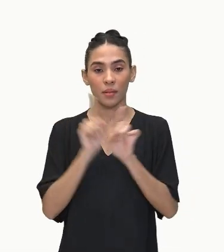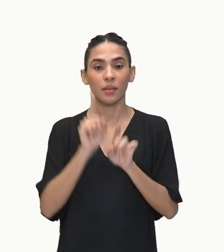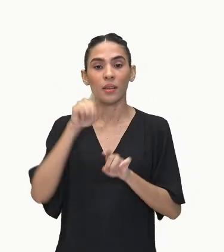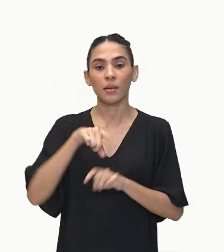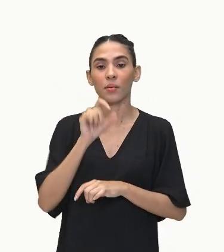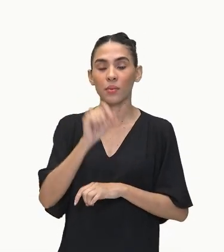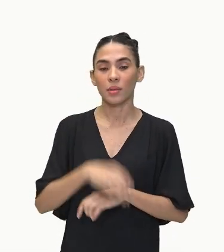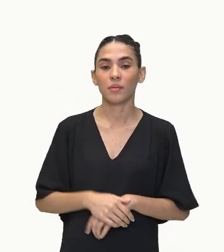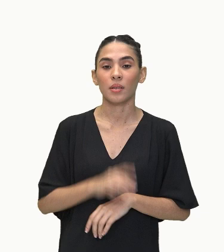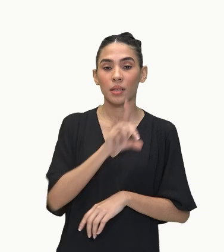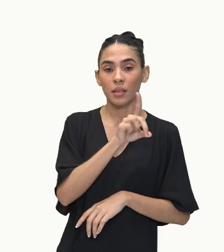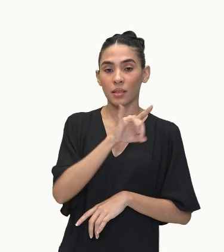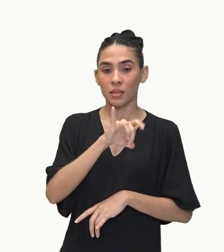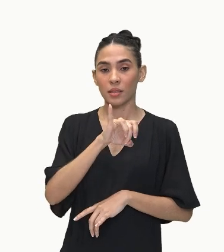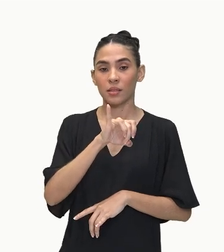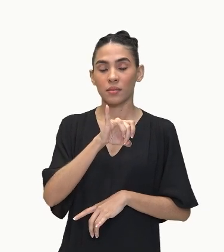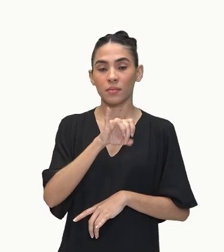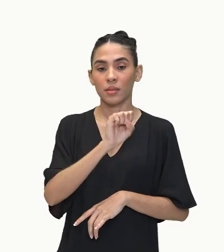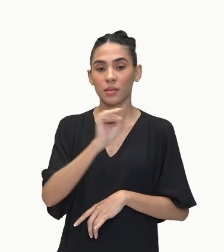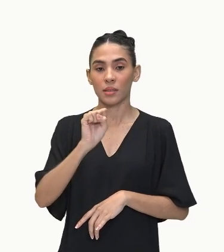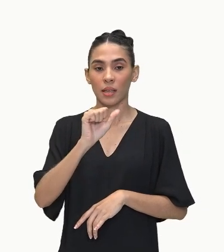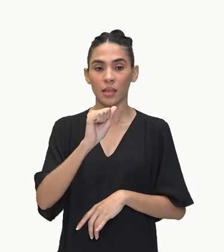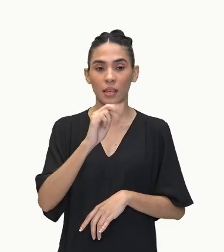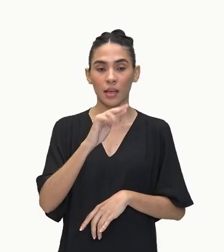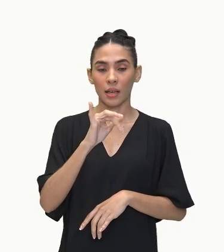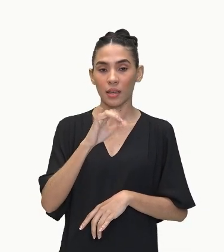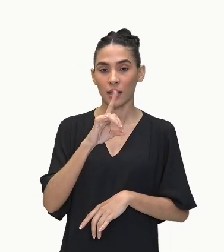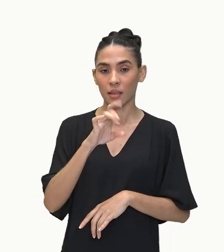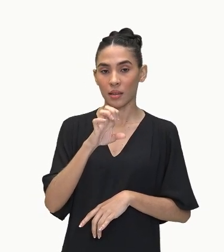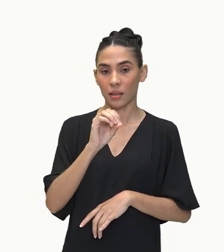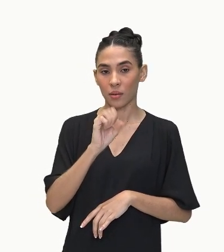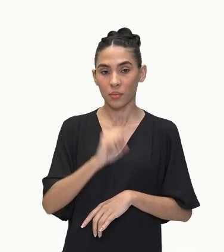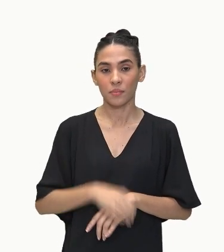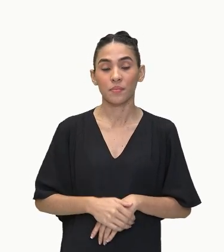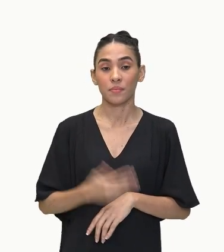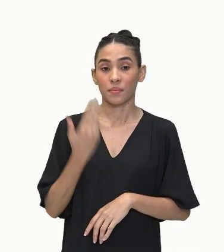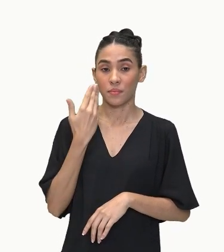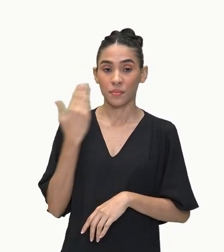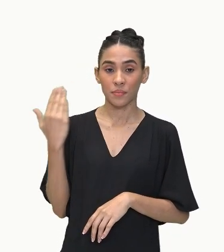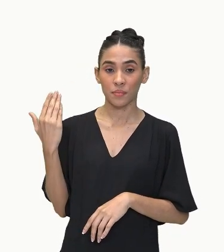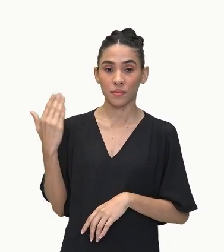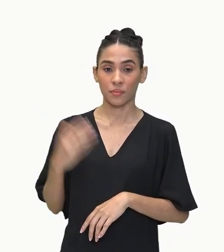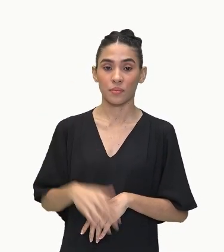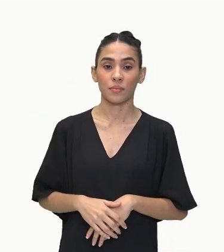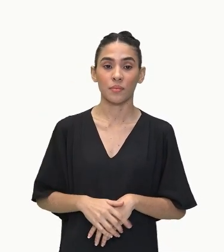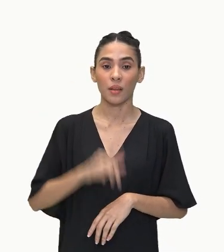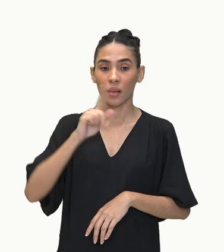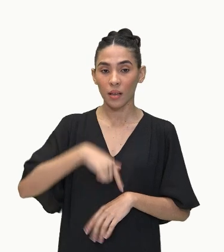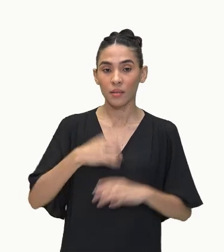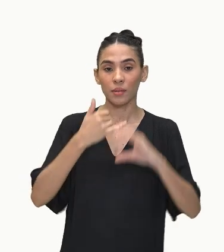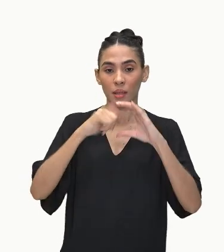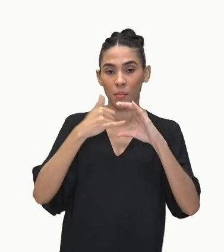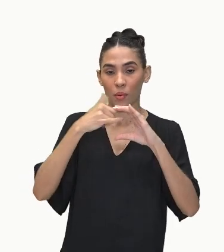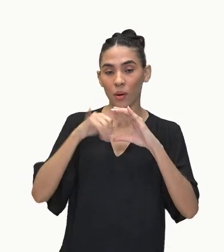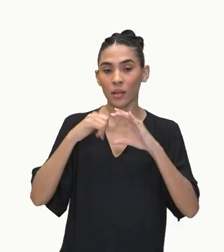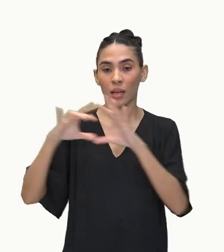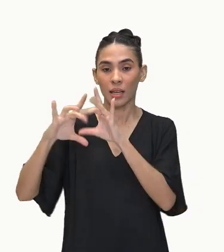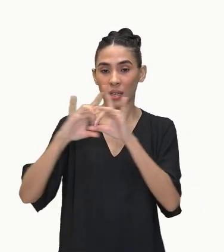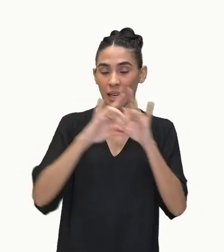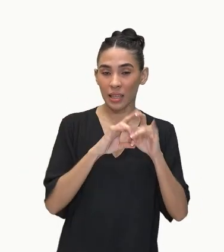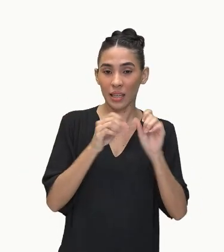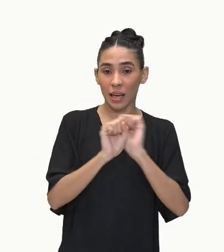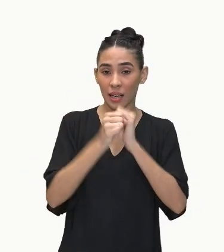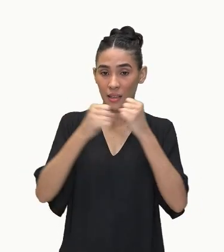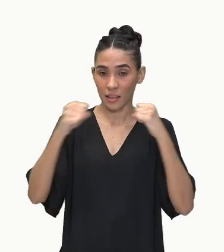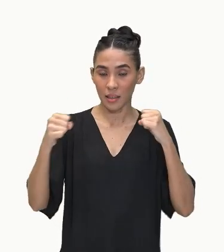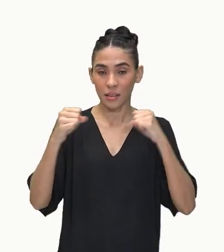é um disacarídeo. E quem são os polissacarídeos, né? São os carboidratos de cadeias